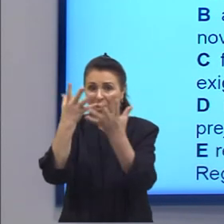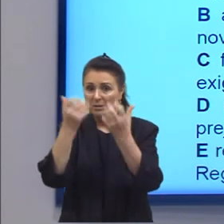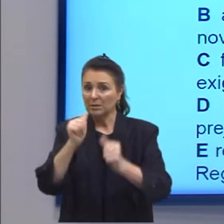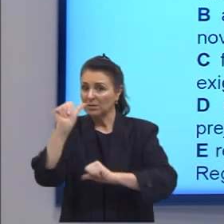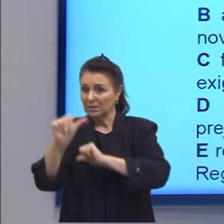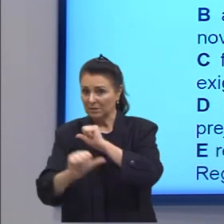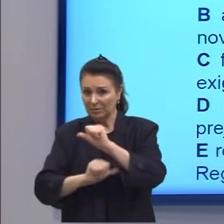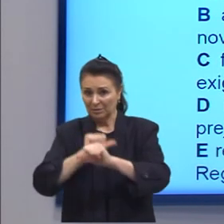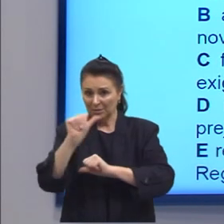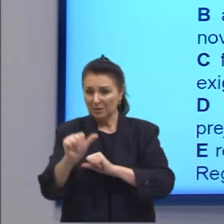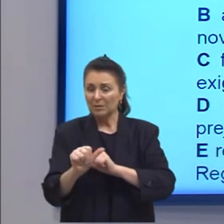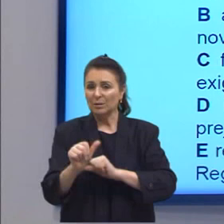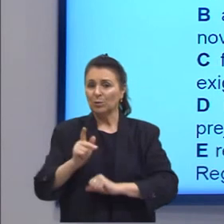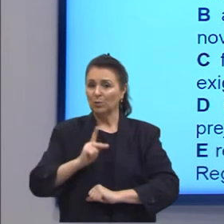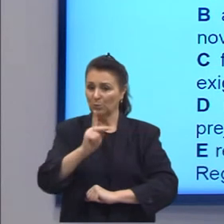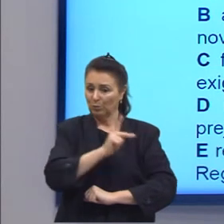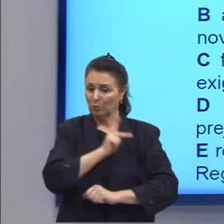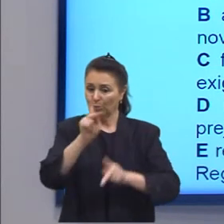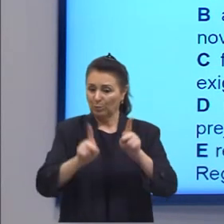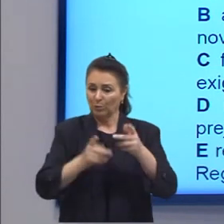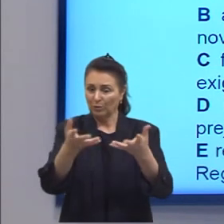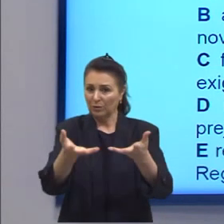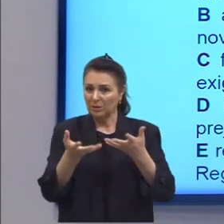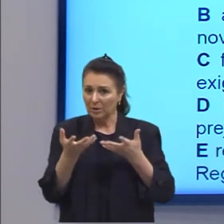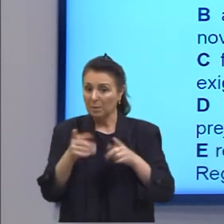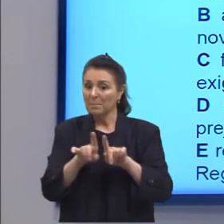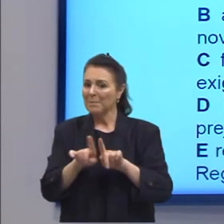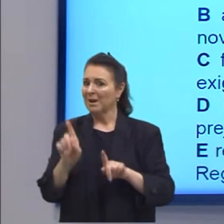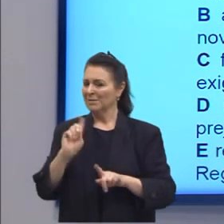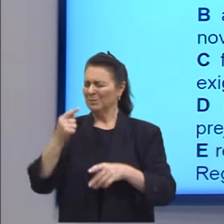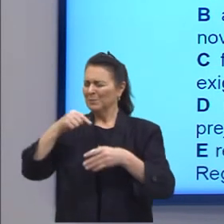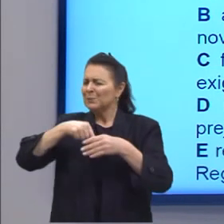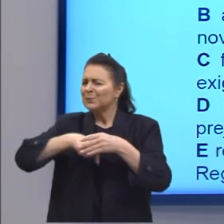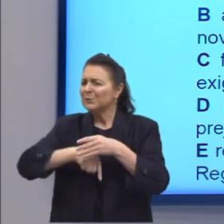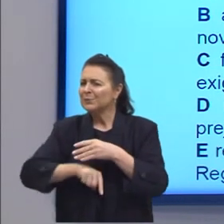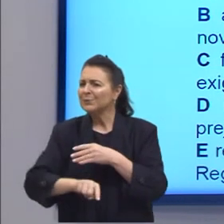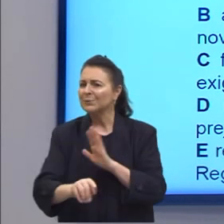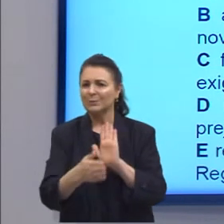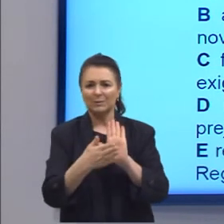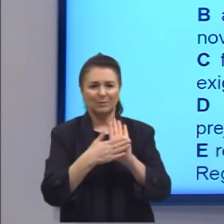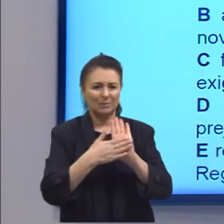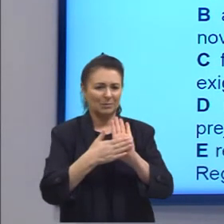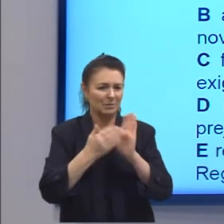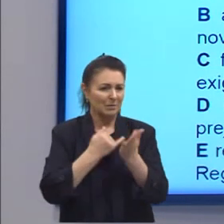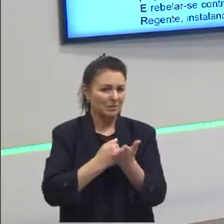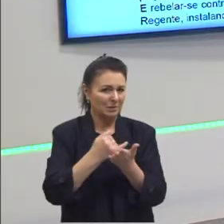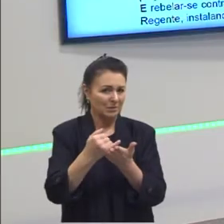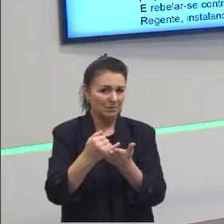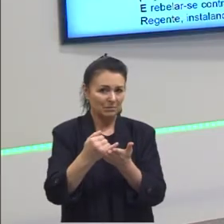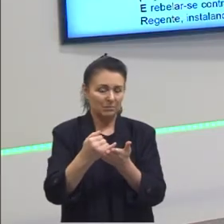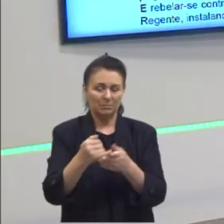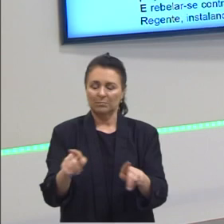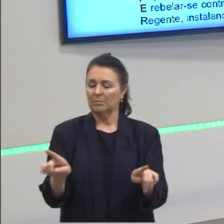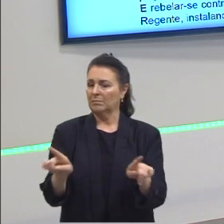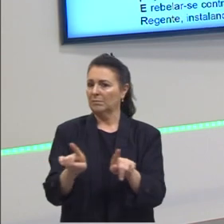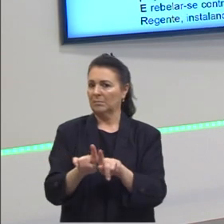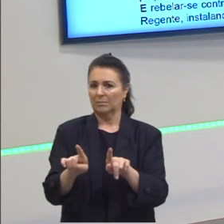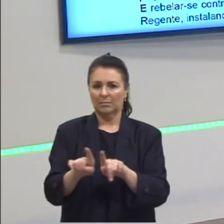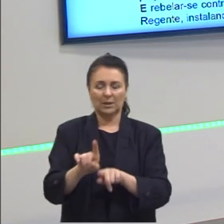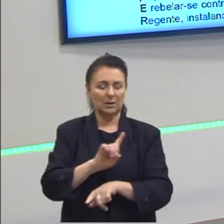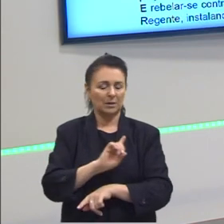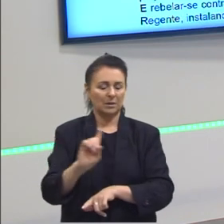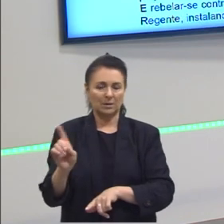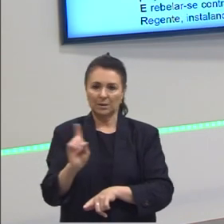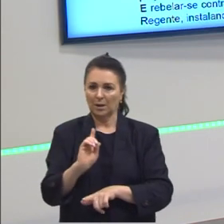exigidas pelo povo sem a profundidade proposta inicialmente isso também não aconteceu eles não